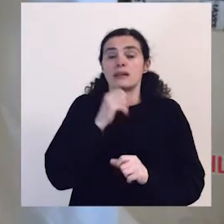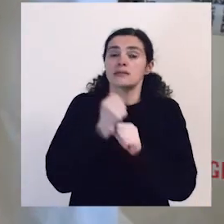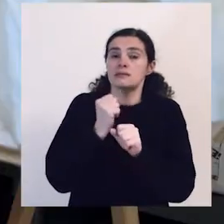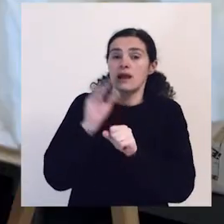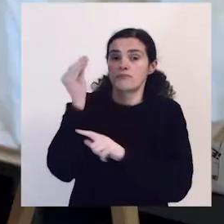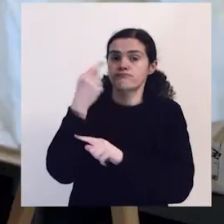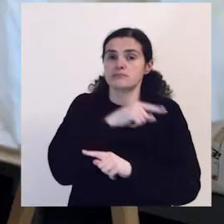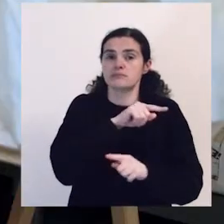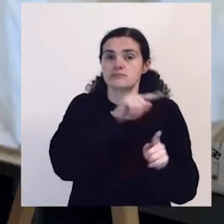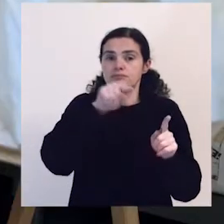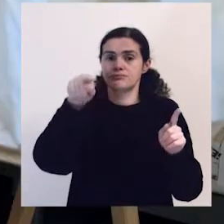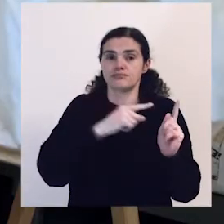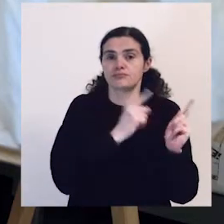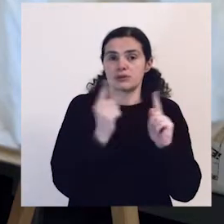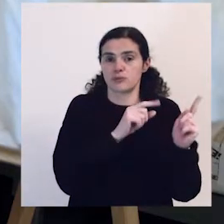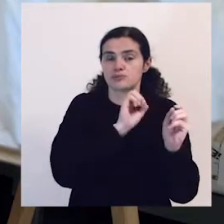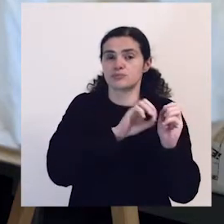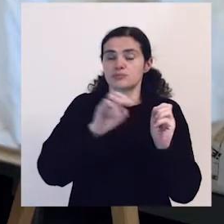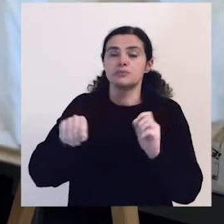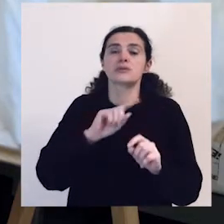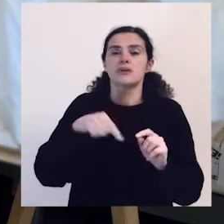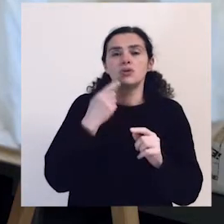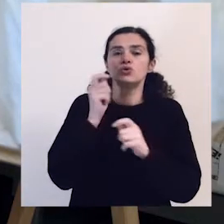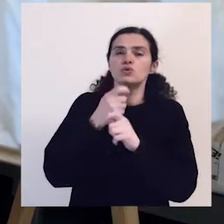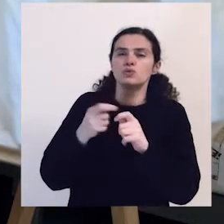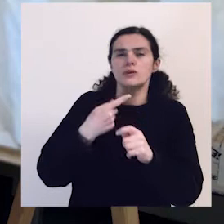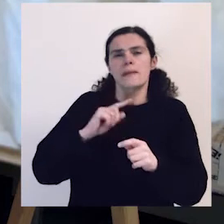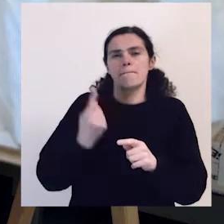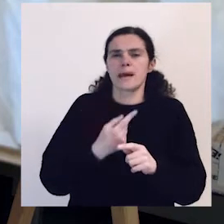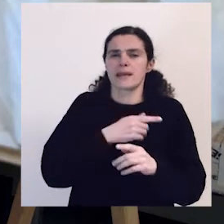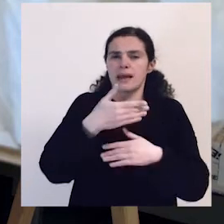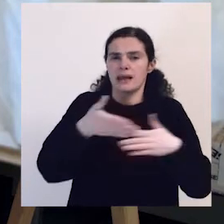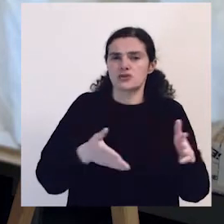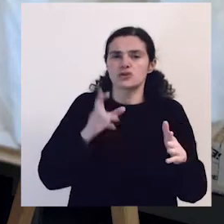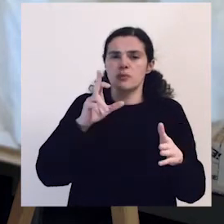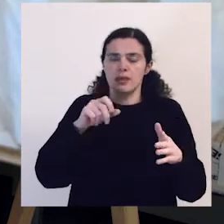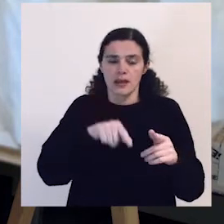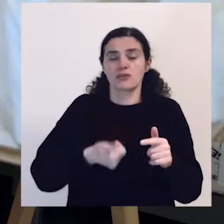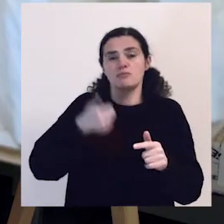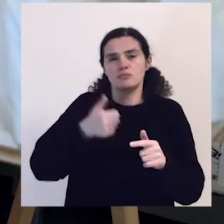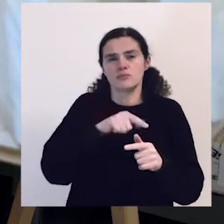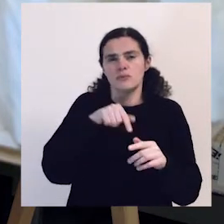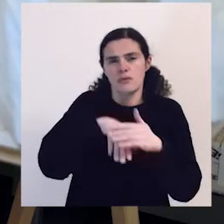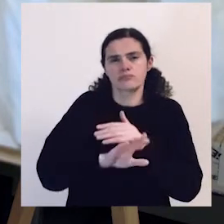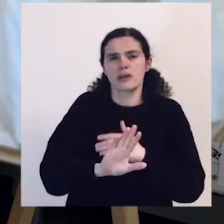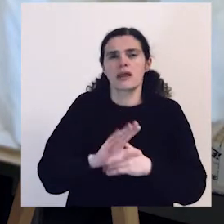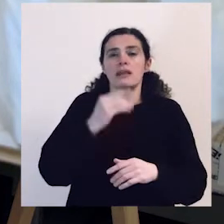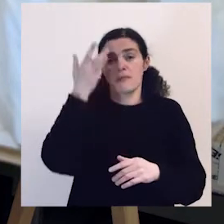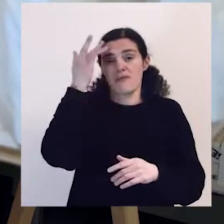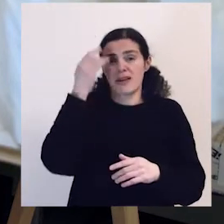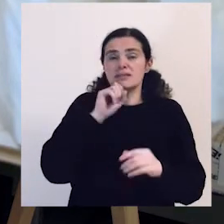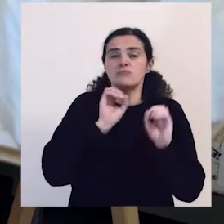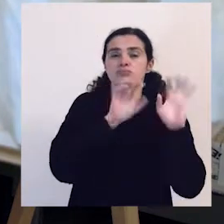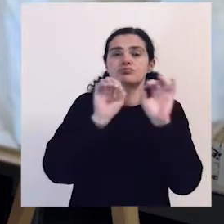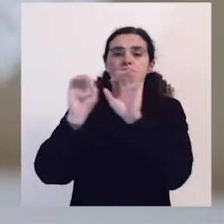viajar. No caso das esculturas, nós muitas vezes preferimos guardá-las dentro das próprias caixas de madeira, por uma questão de conservação e por